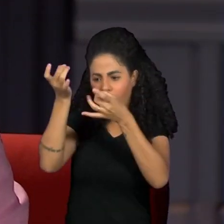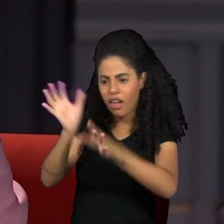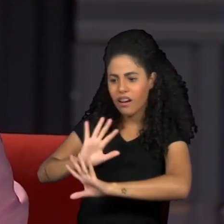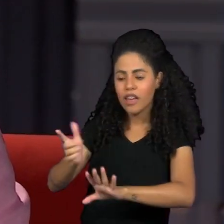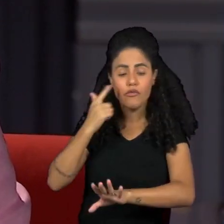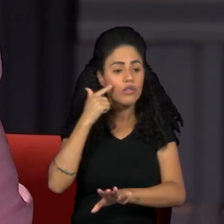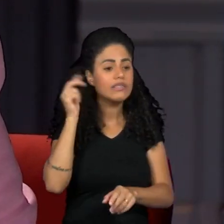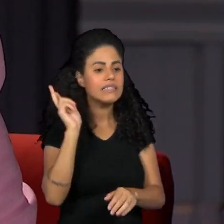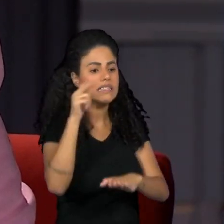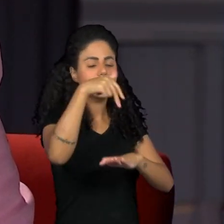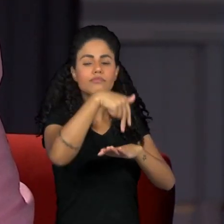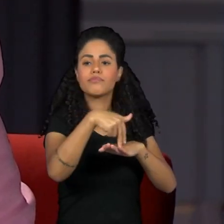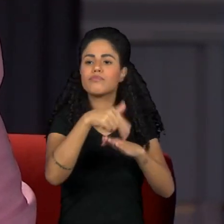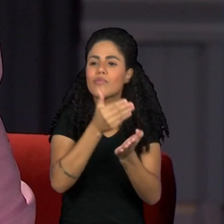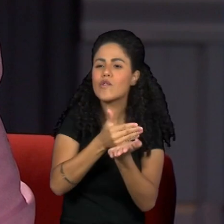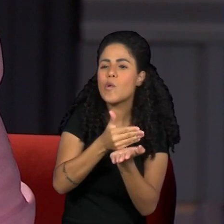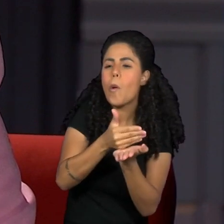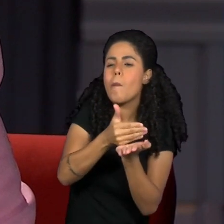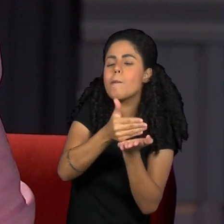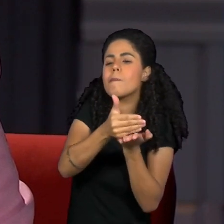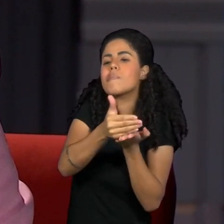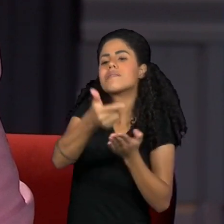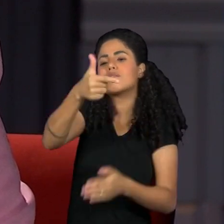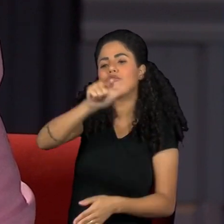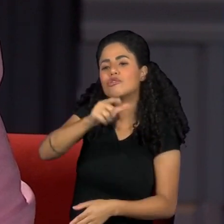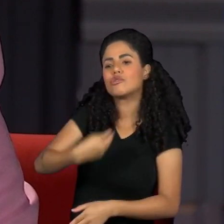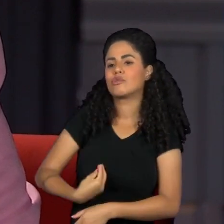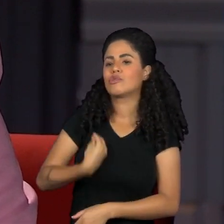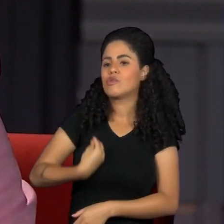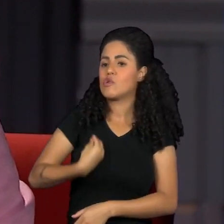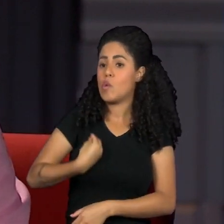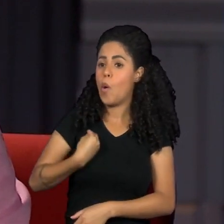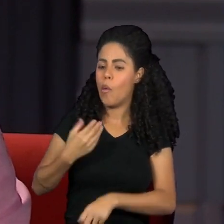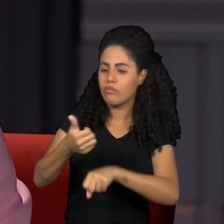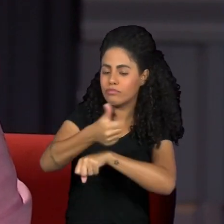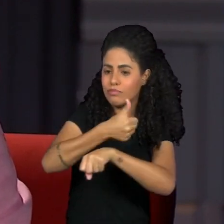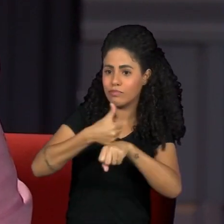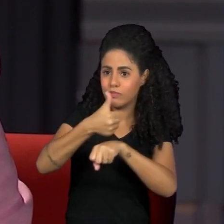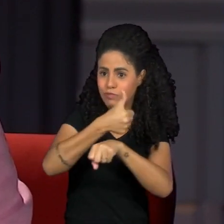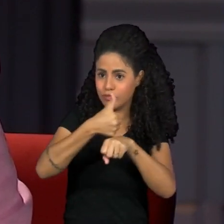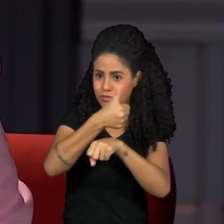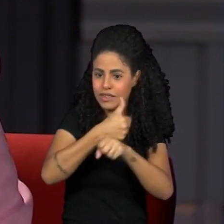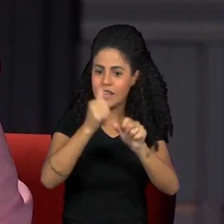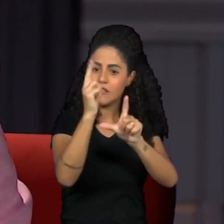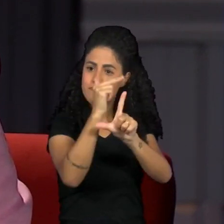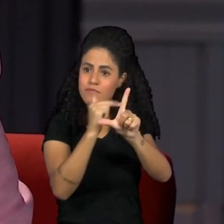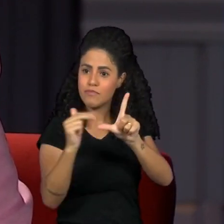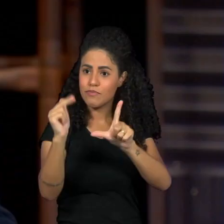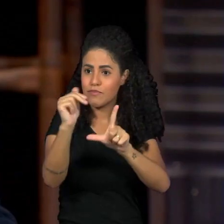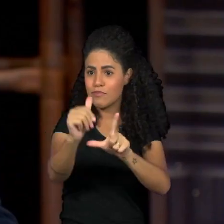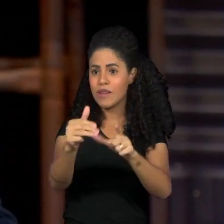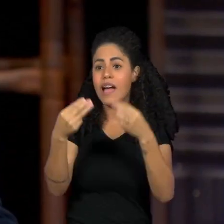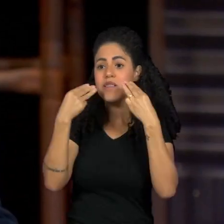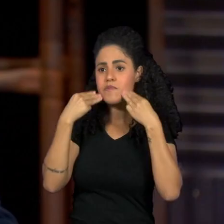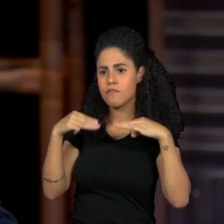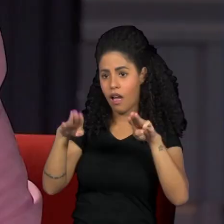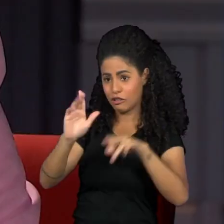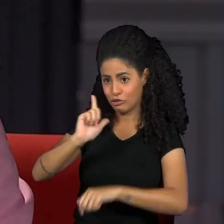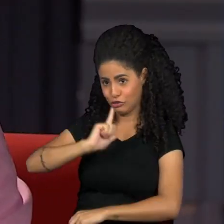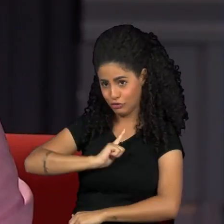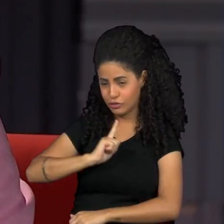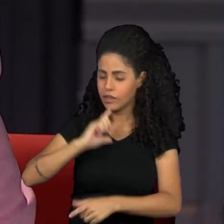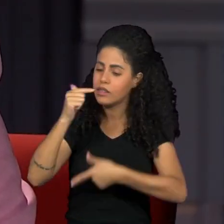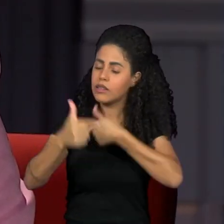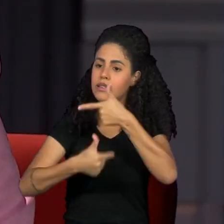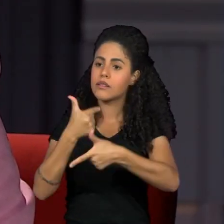2018, comecei do zero, construí uma carreira de designer. Hoje tenho uma agência de design e marketing com meu sócio e trabalho